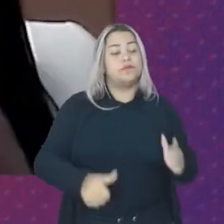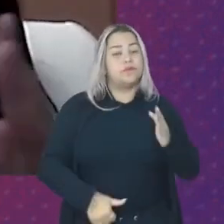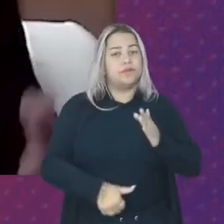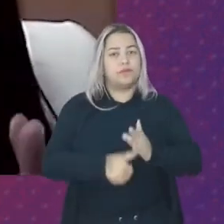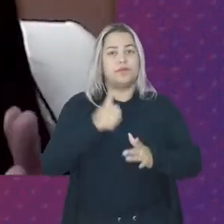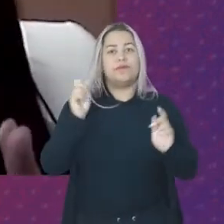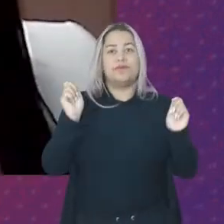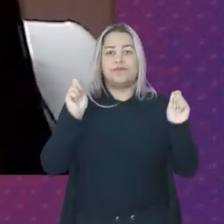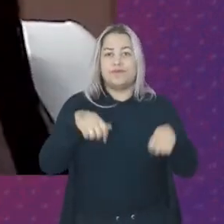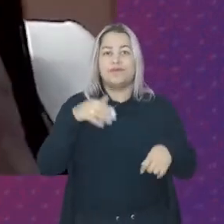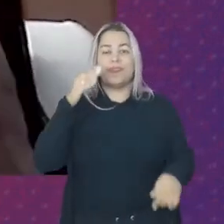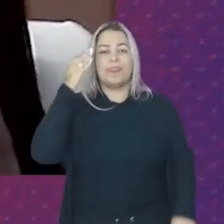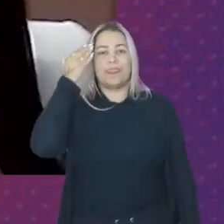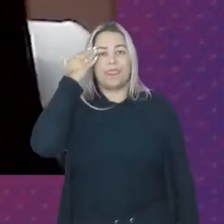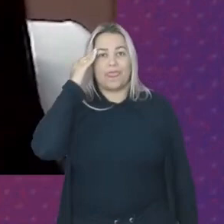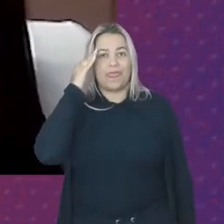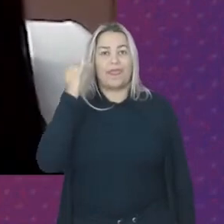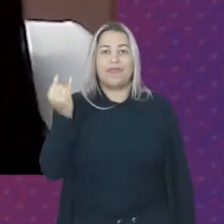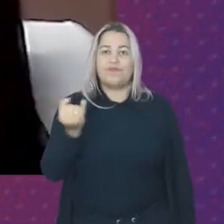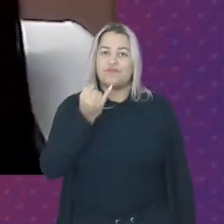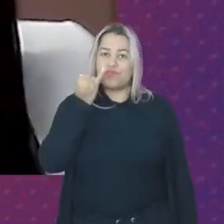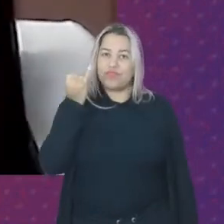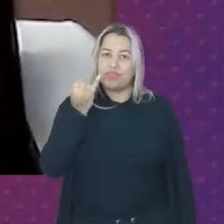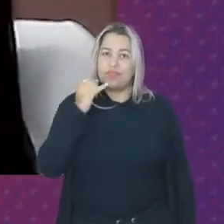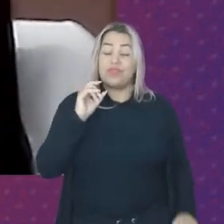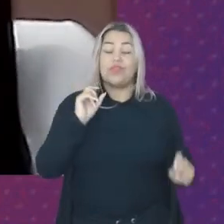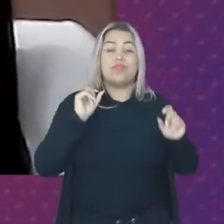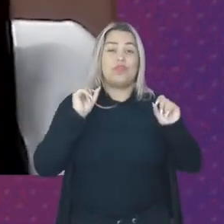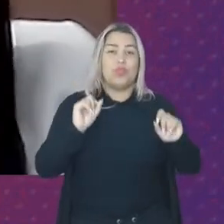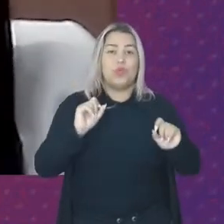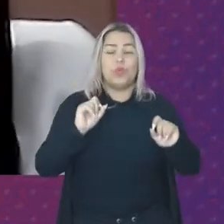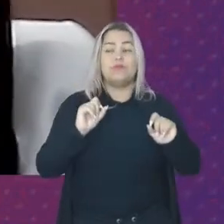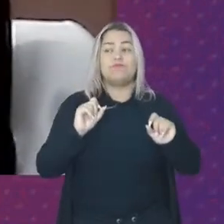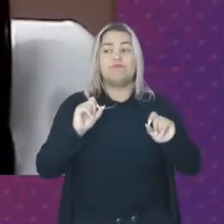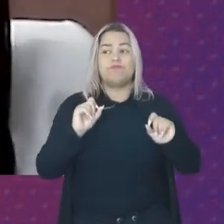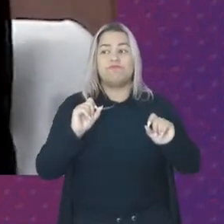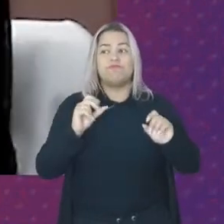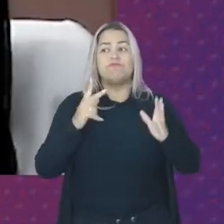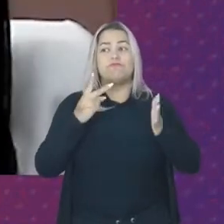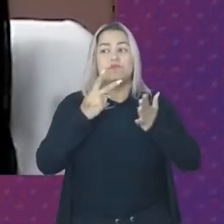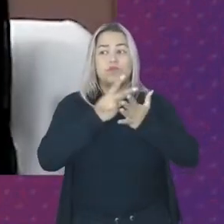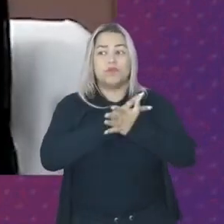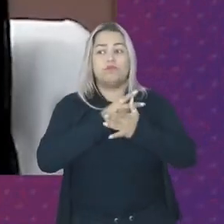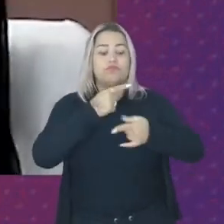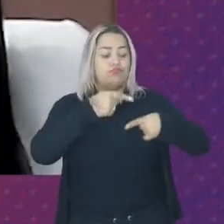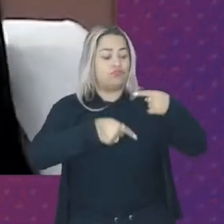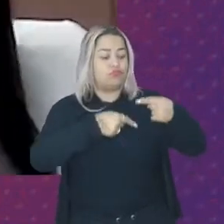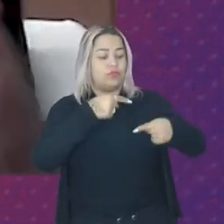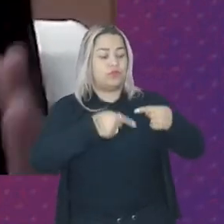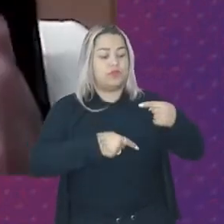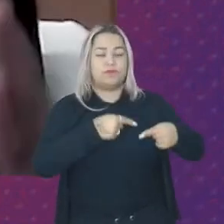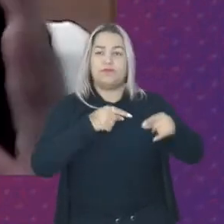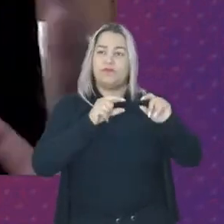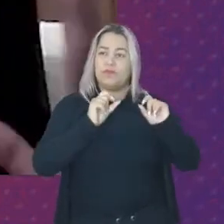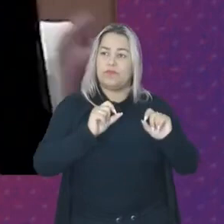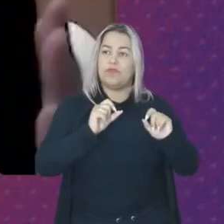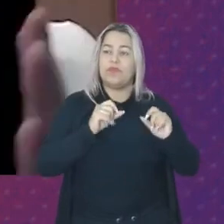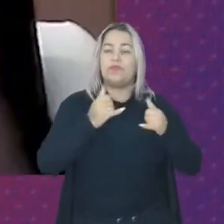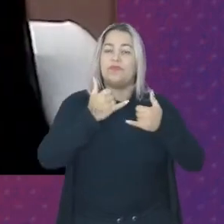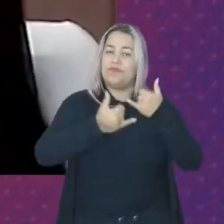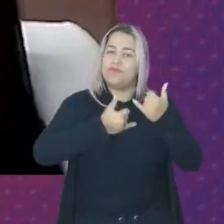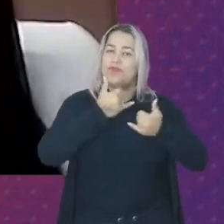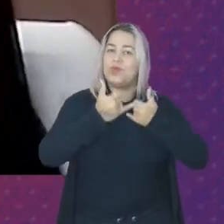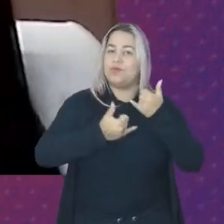precisa compreender a importância do posicionamento na política. E eu brinco com